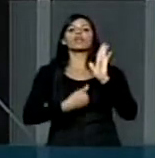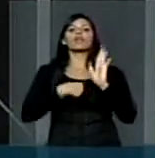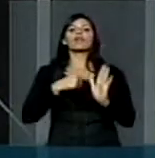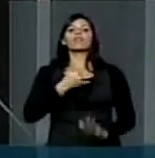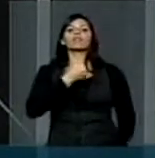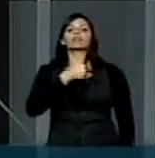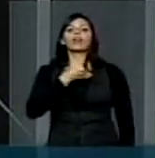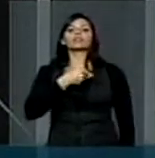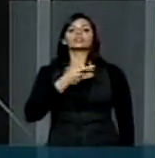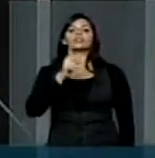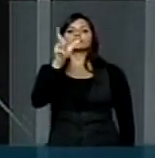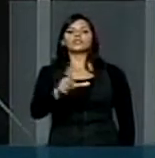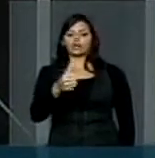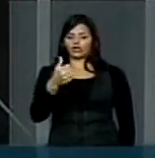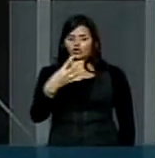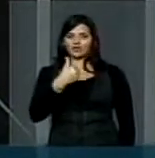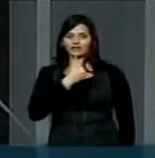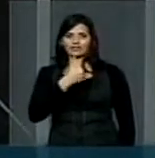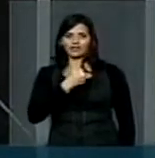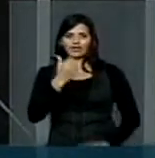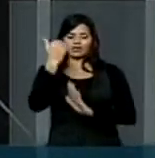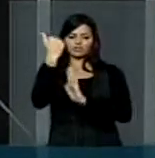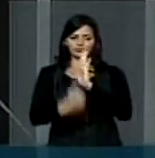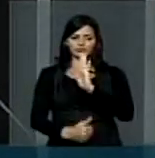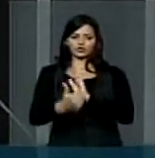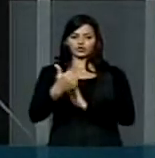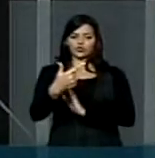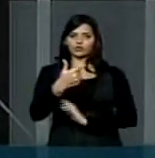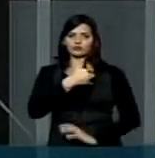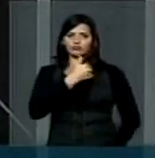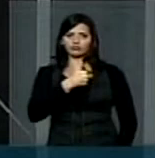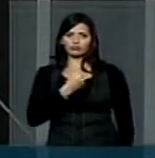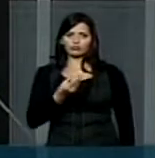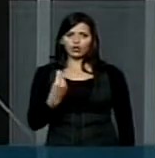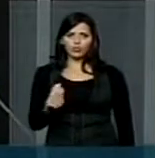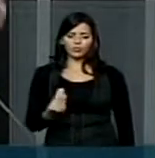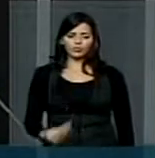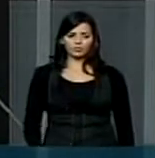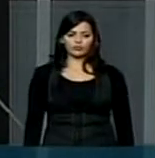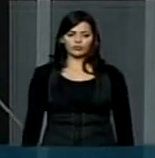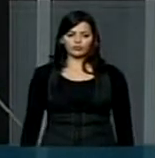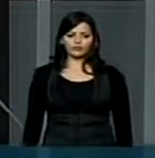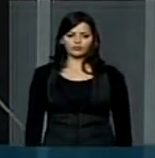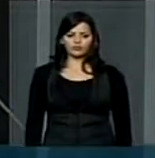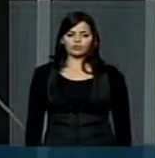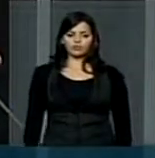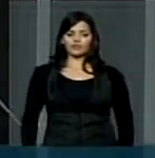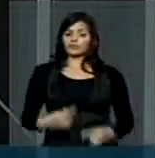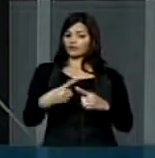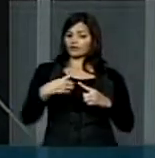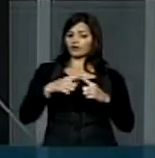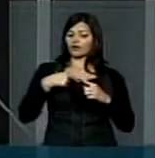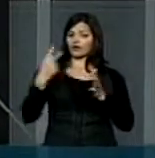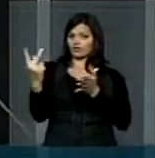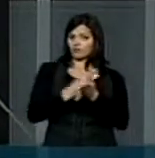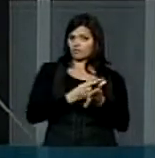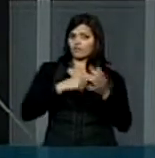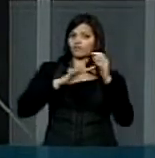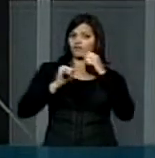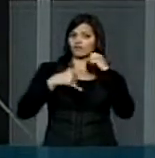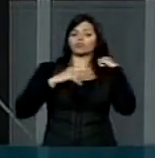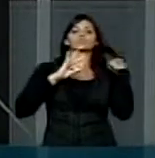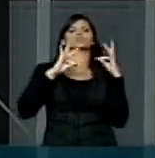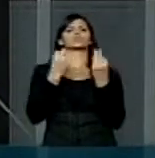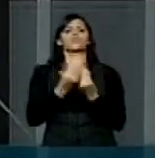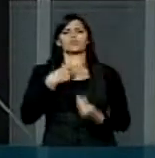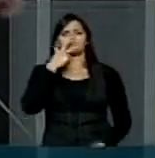de estupro de vulneráveis de 14 para 12 anos, o que implica